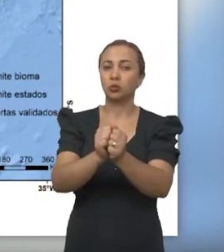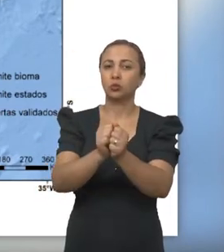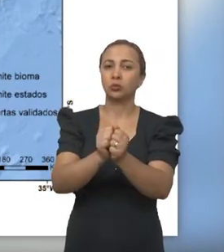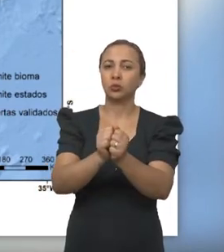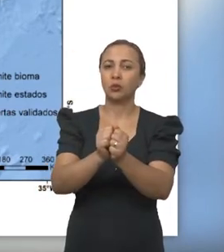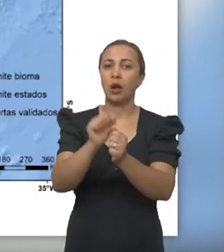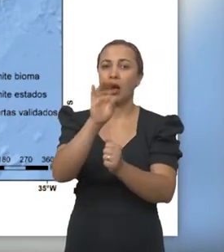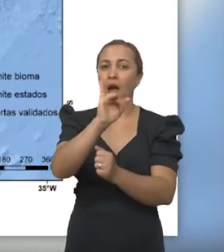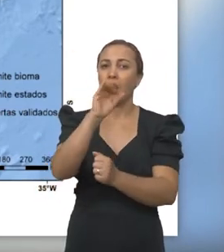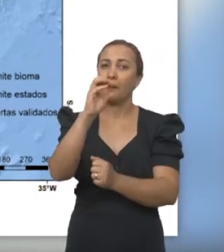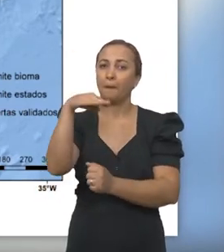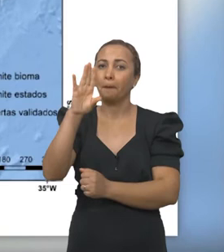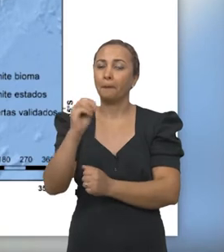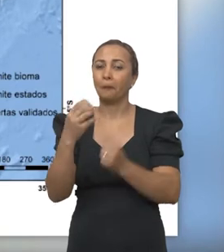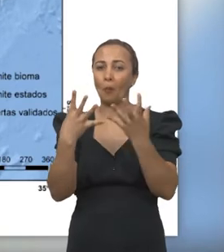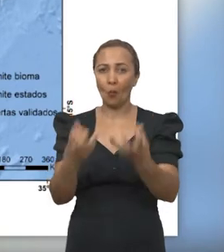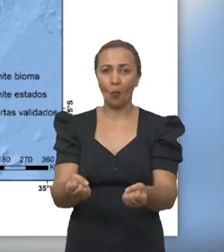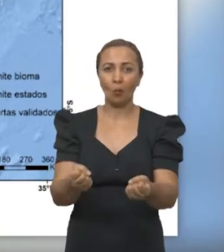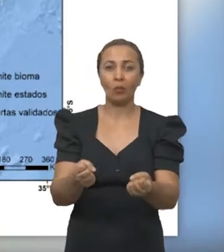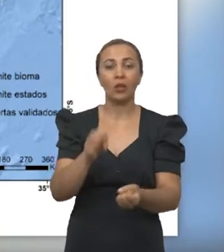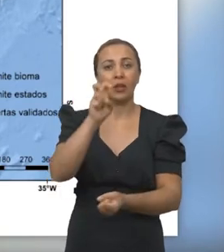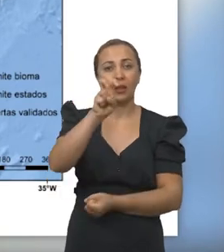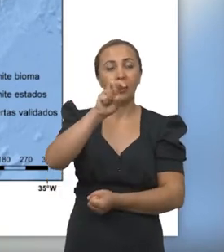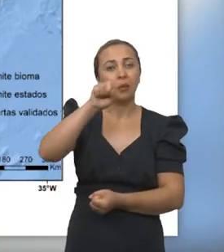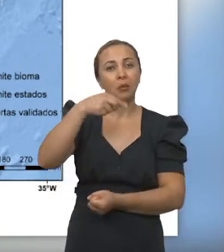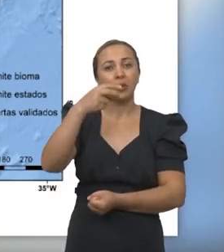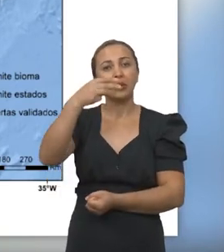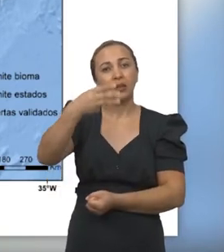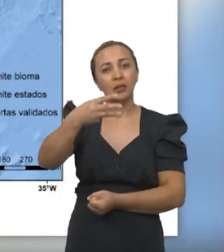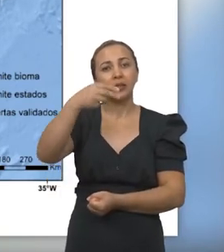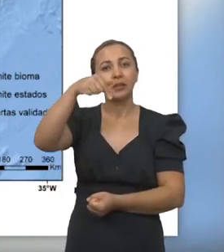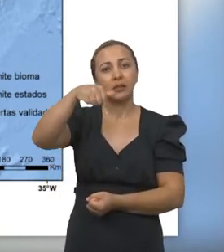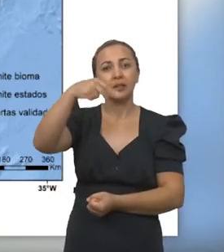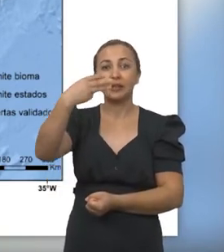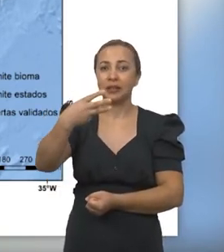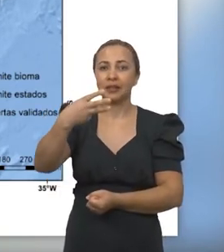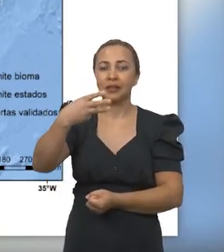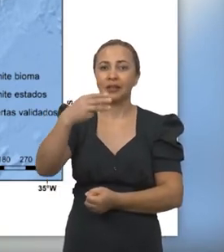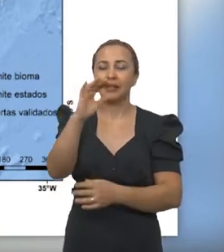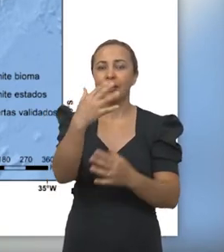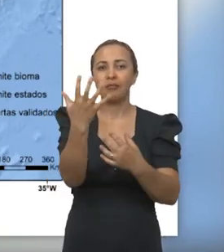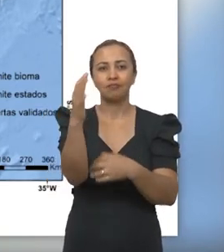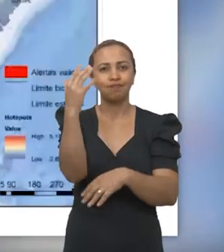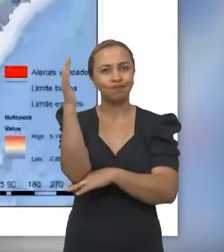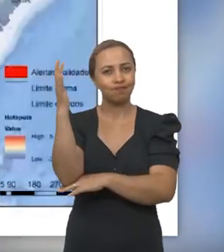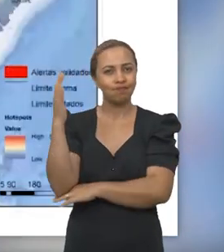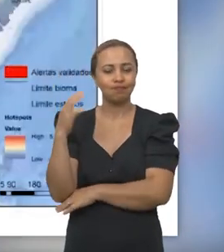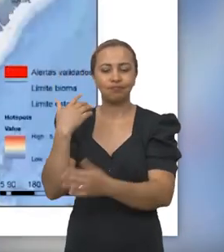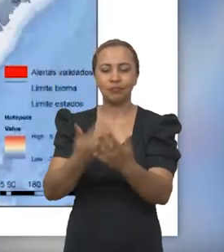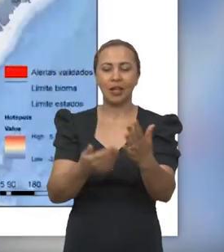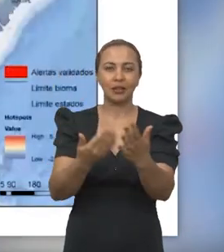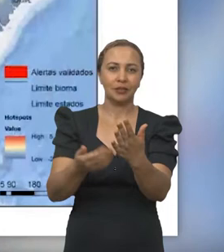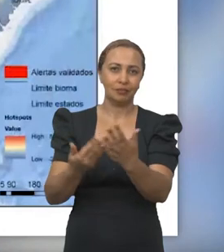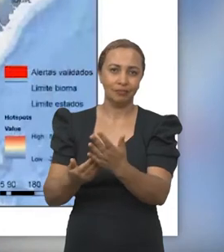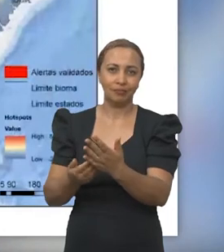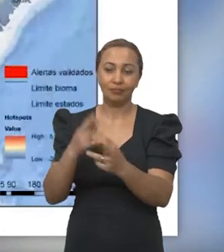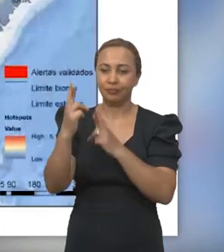ao bioma Caatinga né então aparecer sempre 1333 hectare desmatado